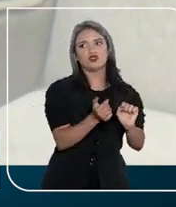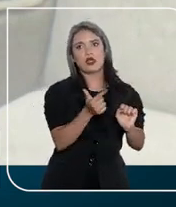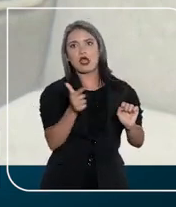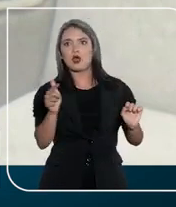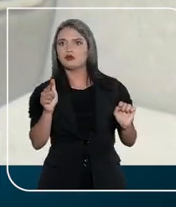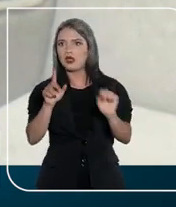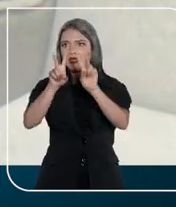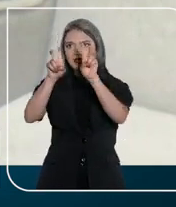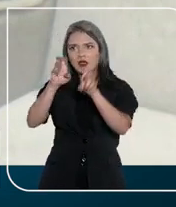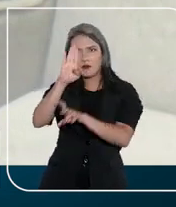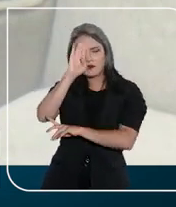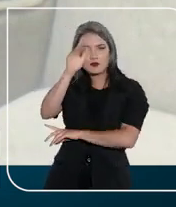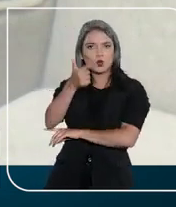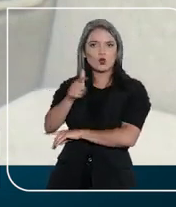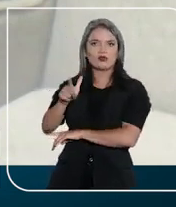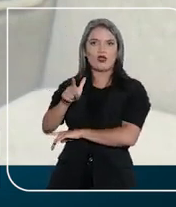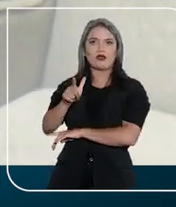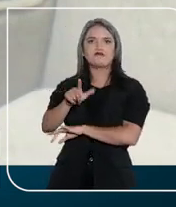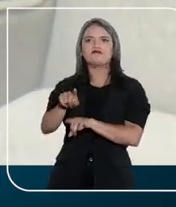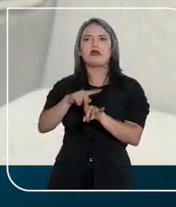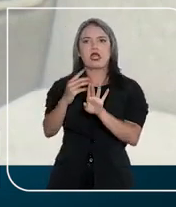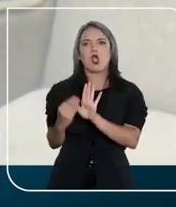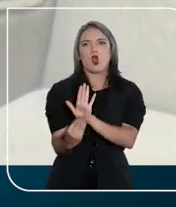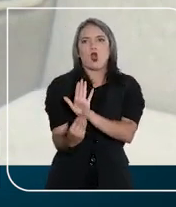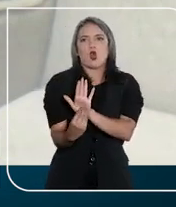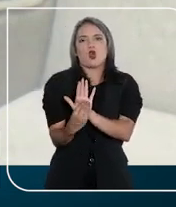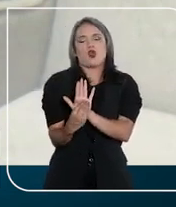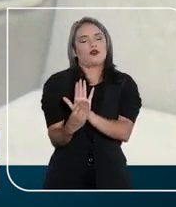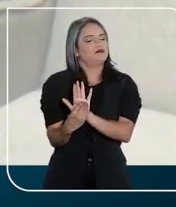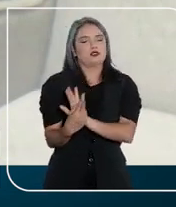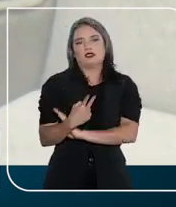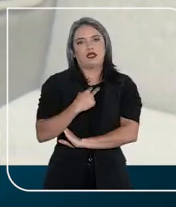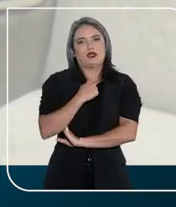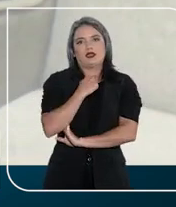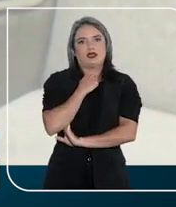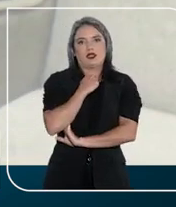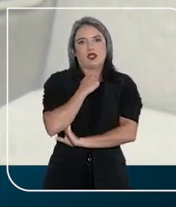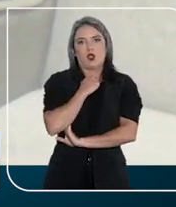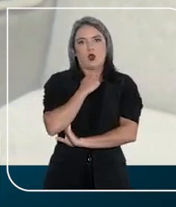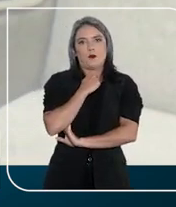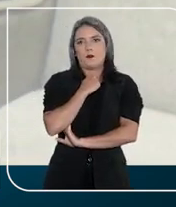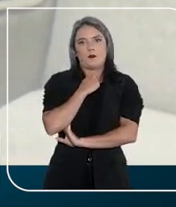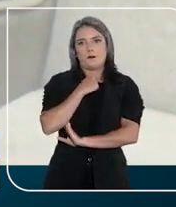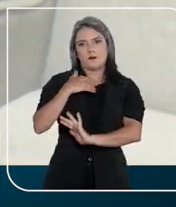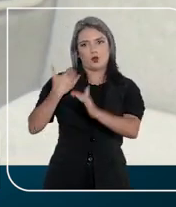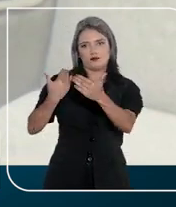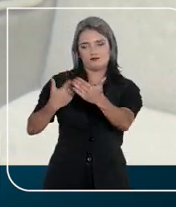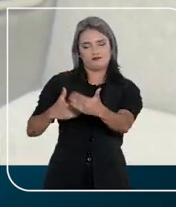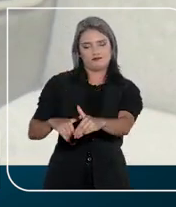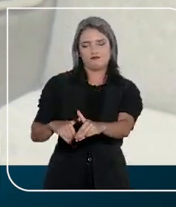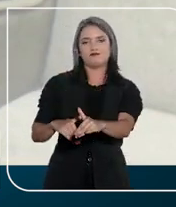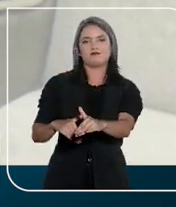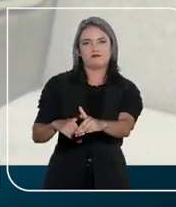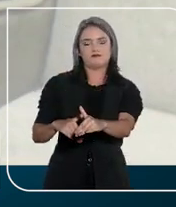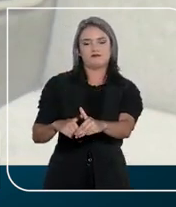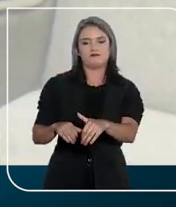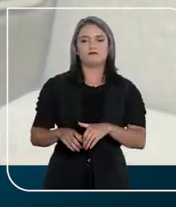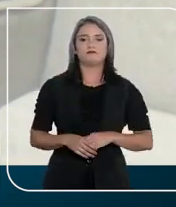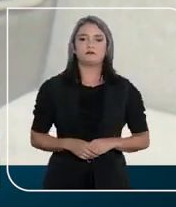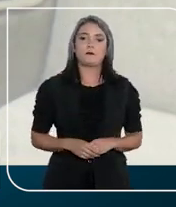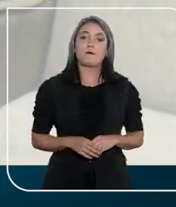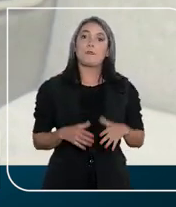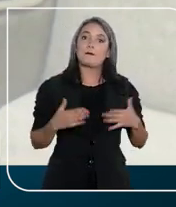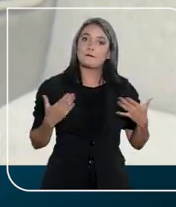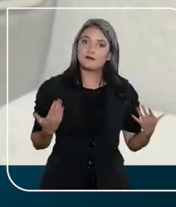possível criar questões que digam respeito a temáticas gerais que não estão previstas no edital. Pelo